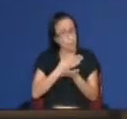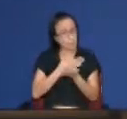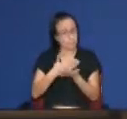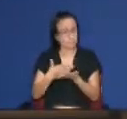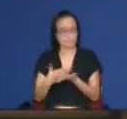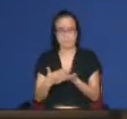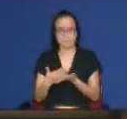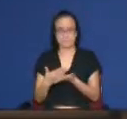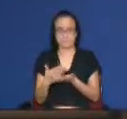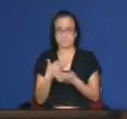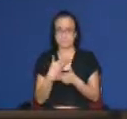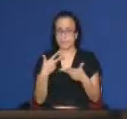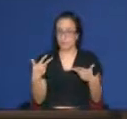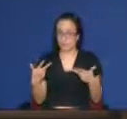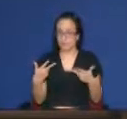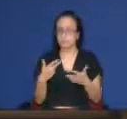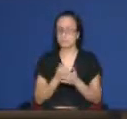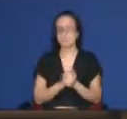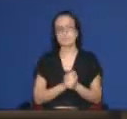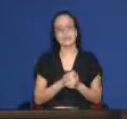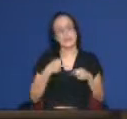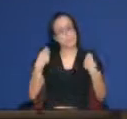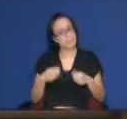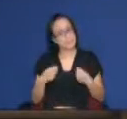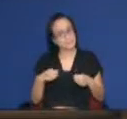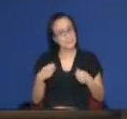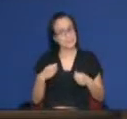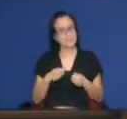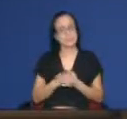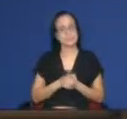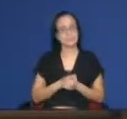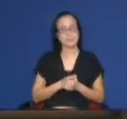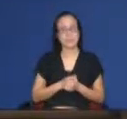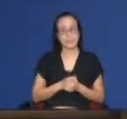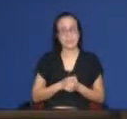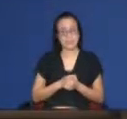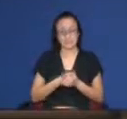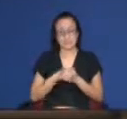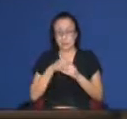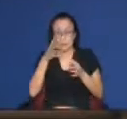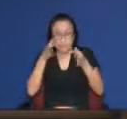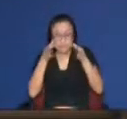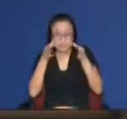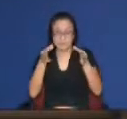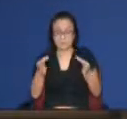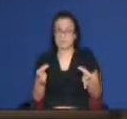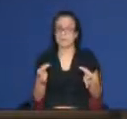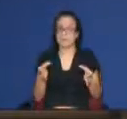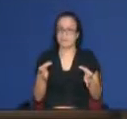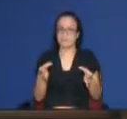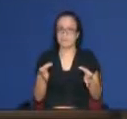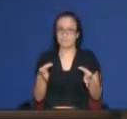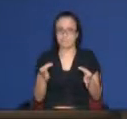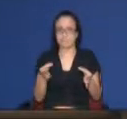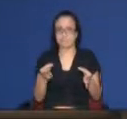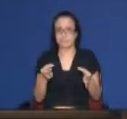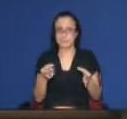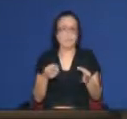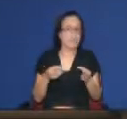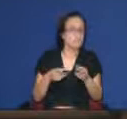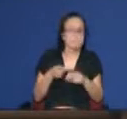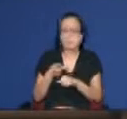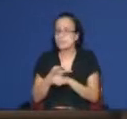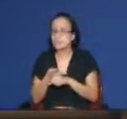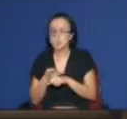medidas de menores, a gente, por exemplo, vai intensificar a caça aos gatos, as pessoas que